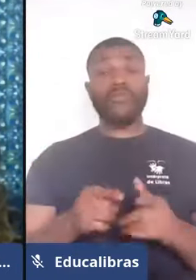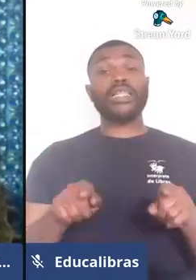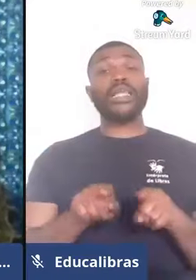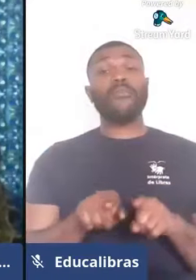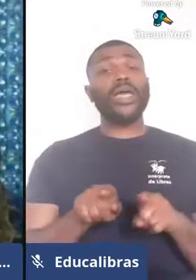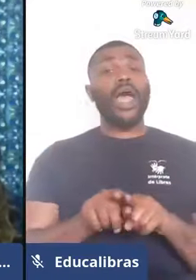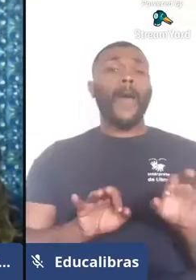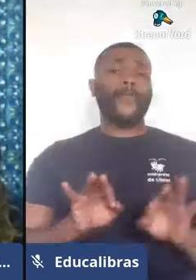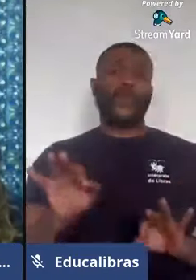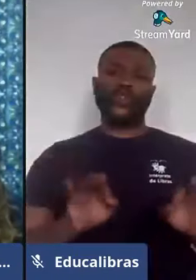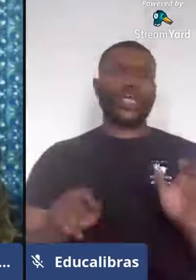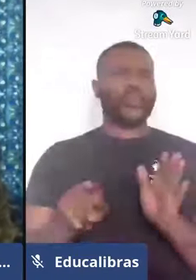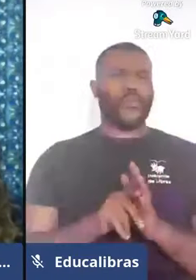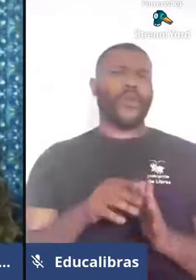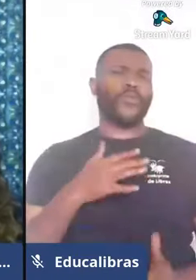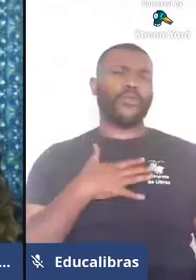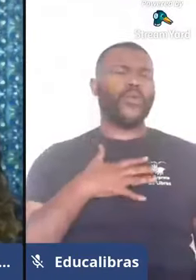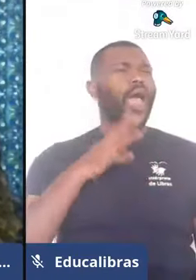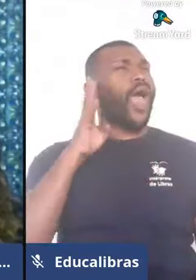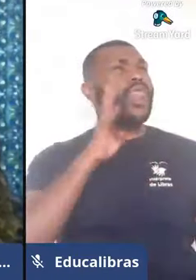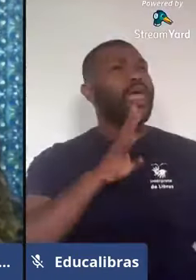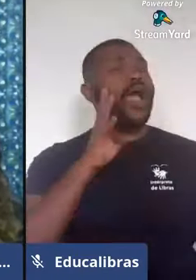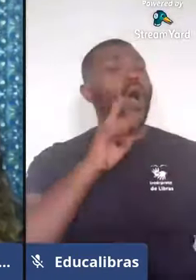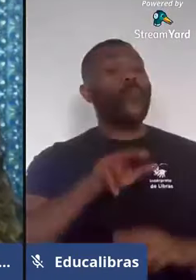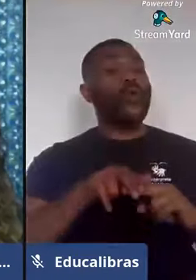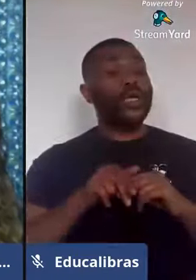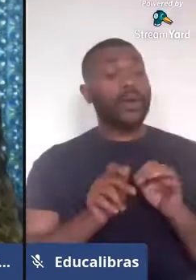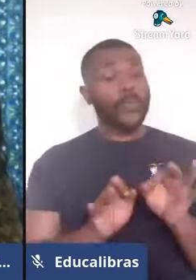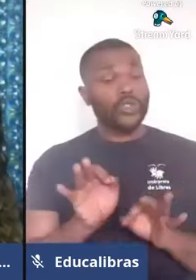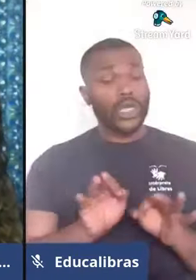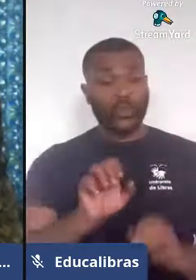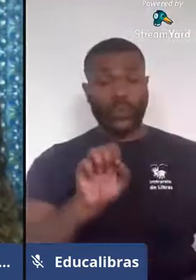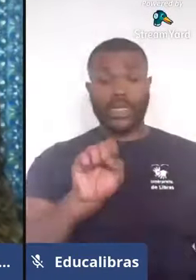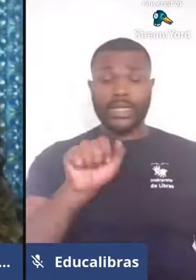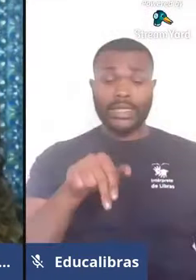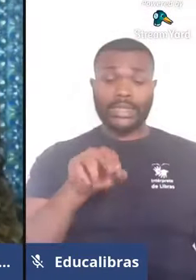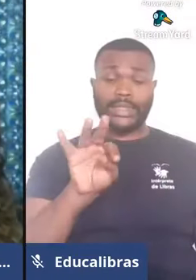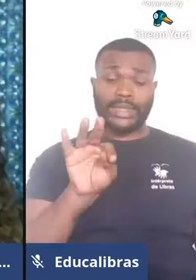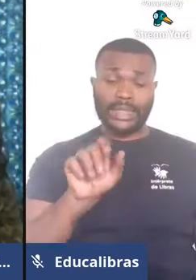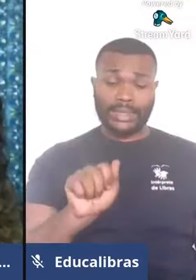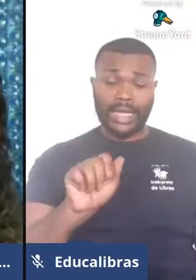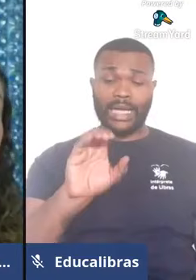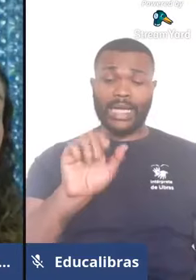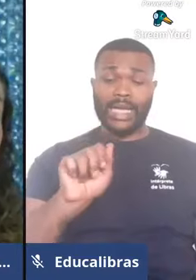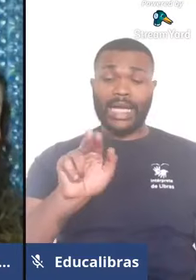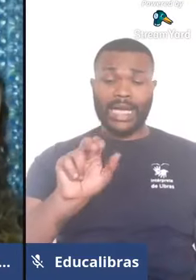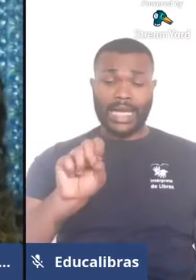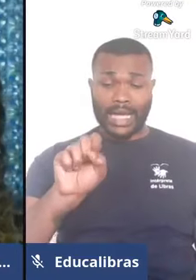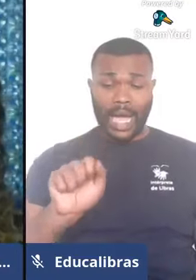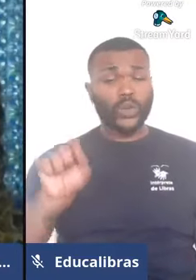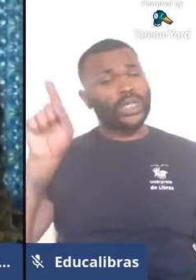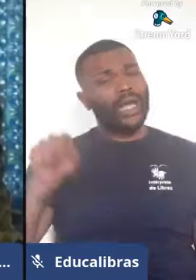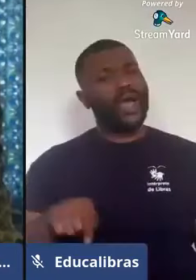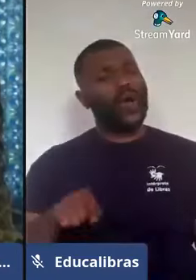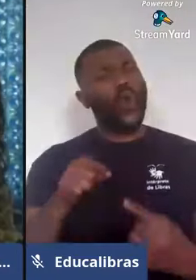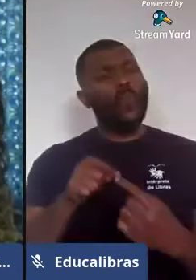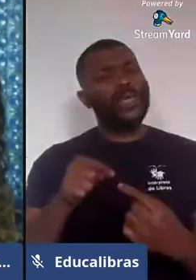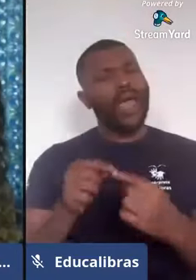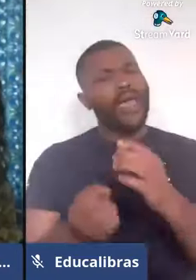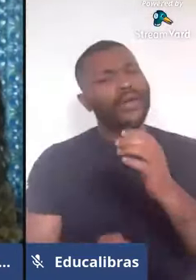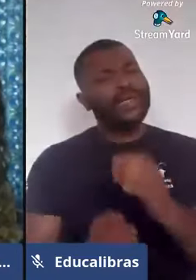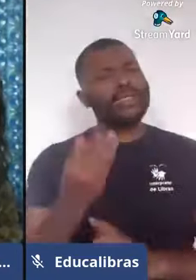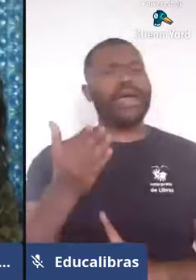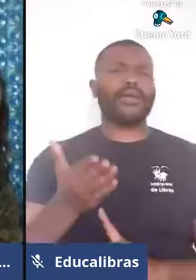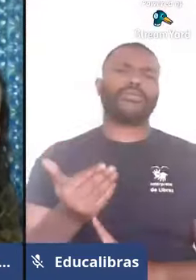né? Isso foi muito legal para a gente, porque a Santa Causa ela também tem muito essa cara de criar tecnologia. A gente gosta muito disso, de usar a inovação,